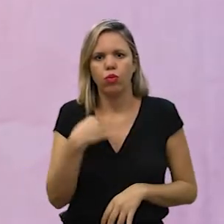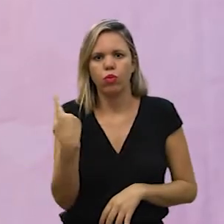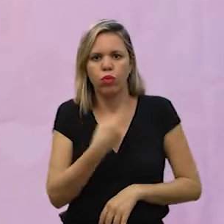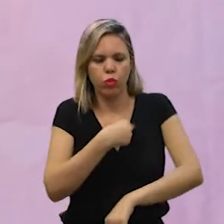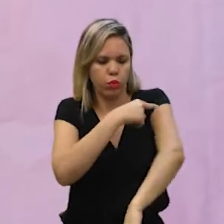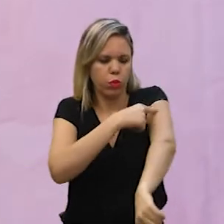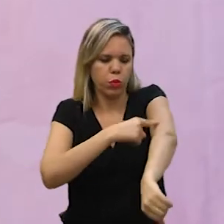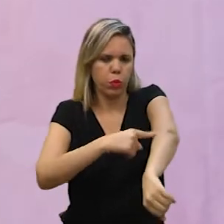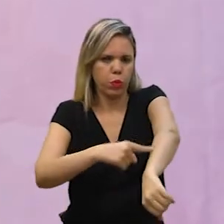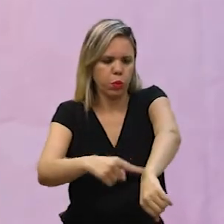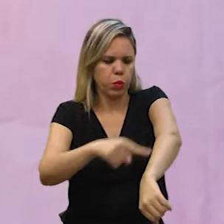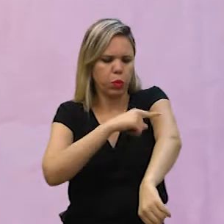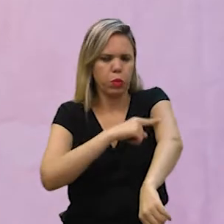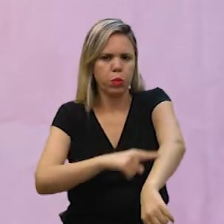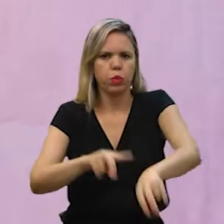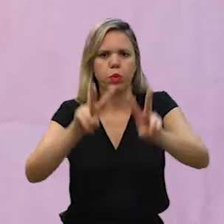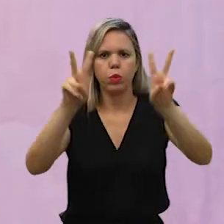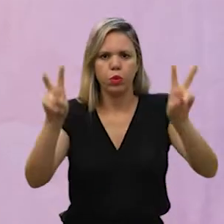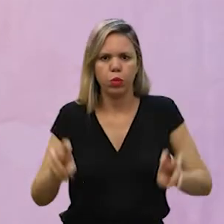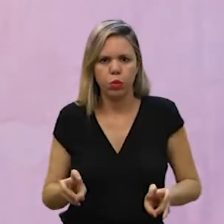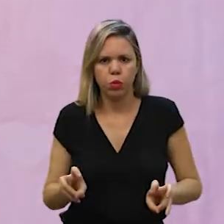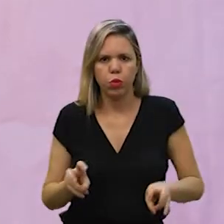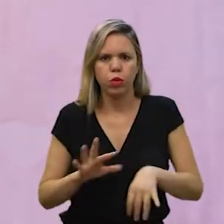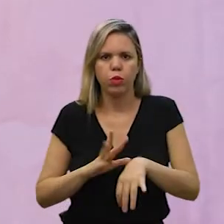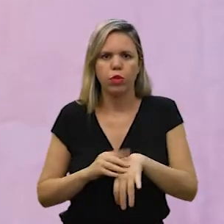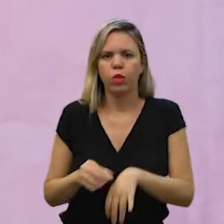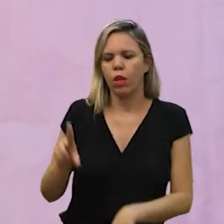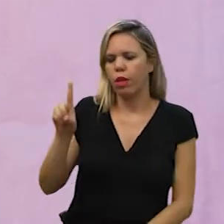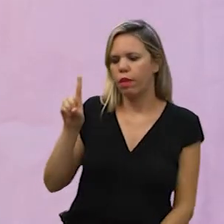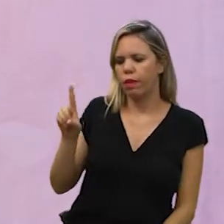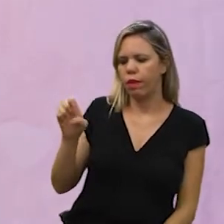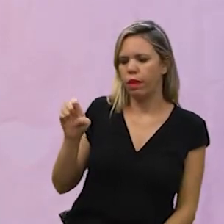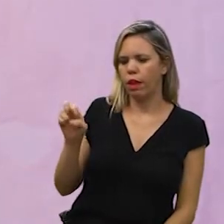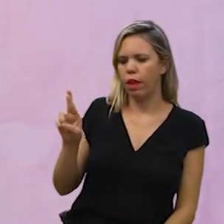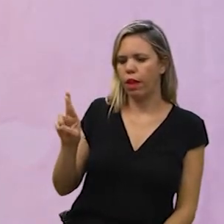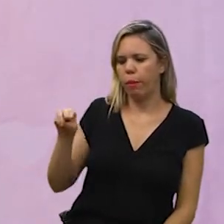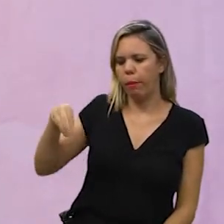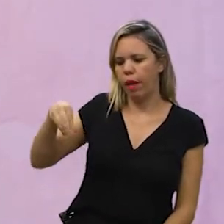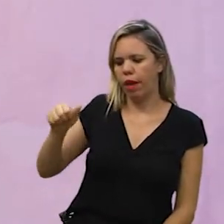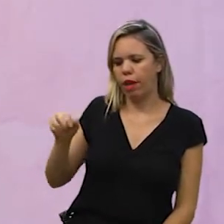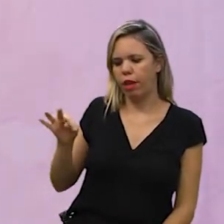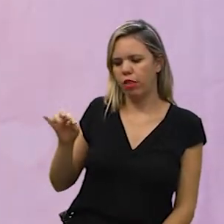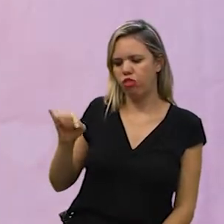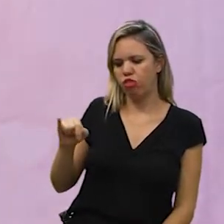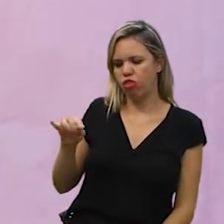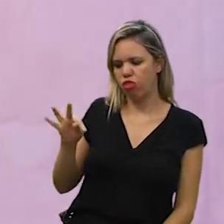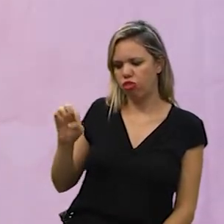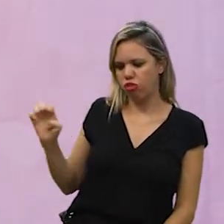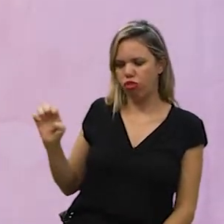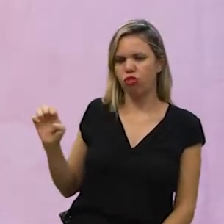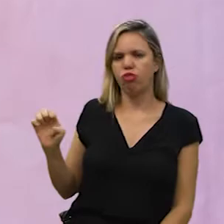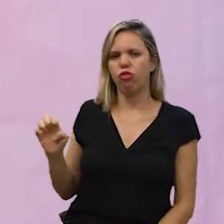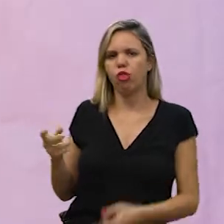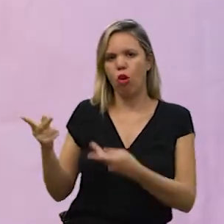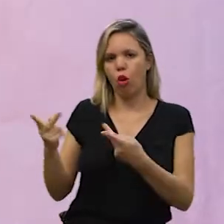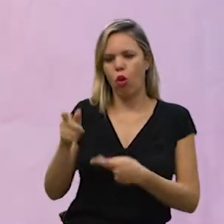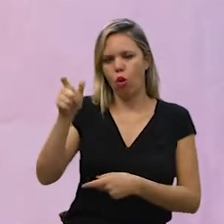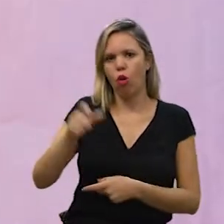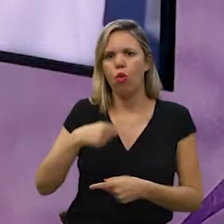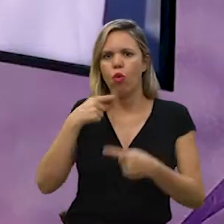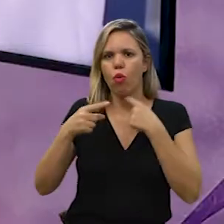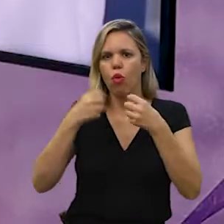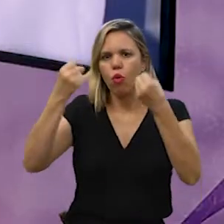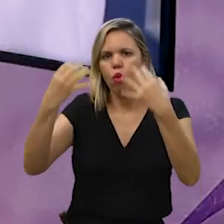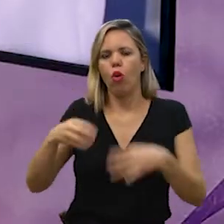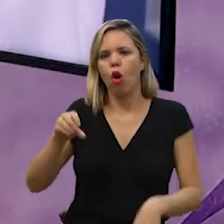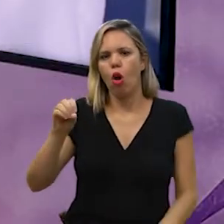da nossa pele, mais especificamente aí sobre a dermatite. E o nosso convidado que vai tirar todas as dúvidas